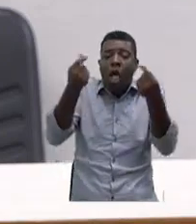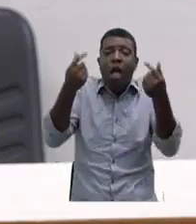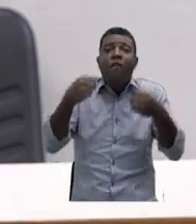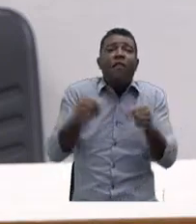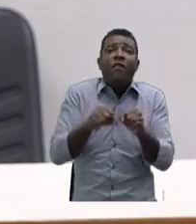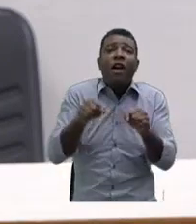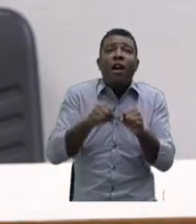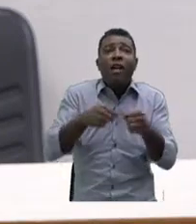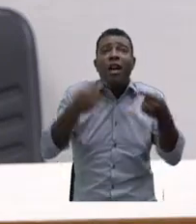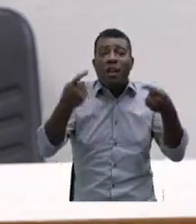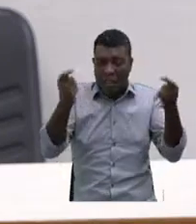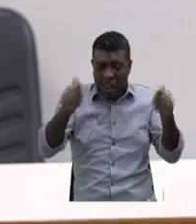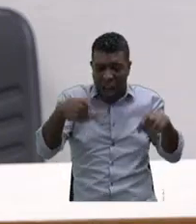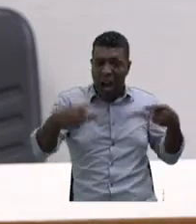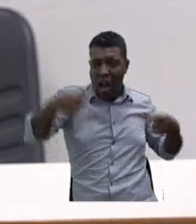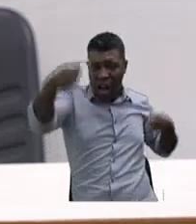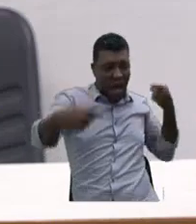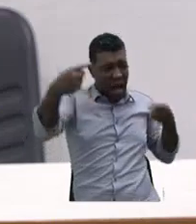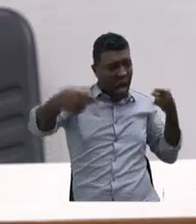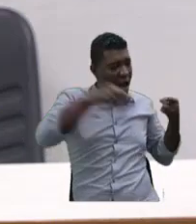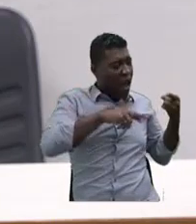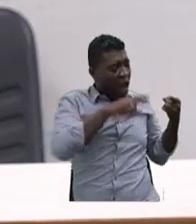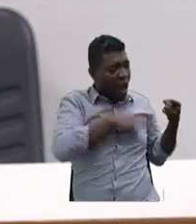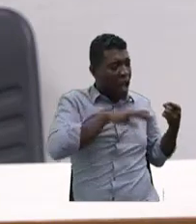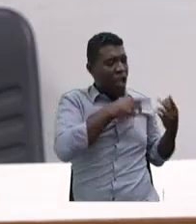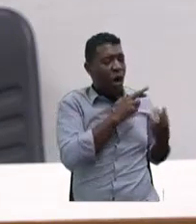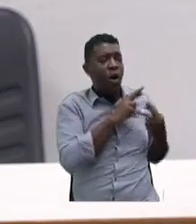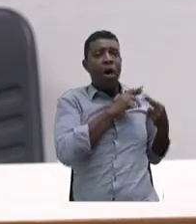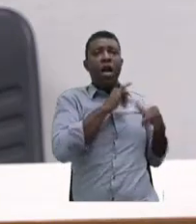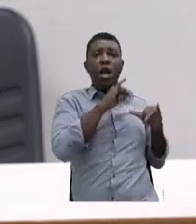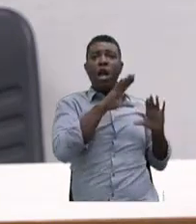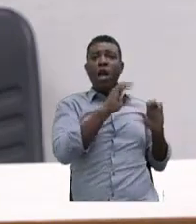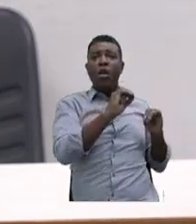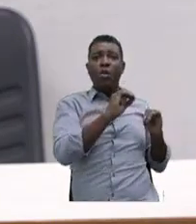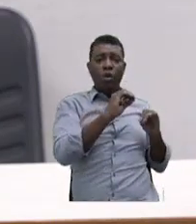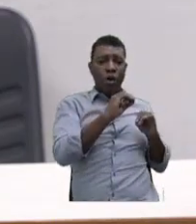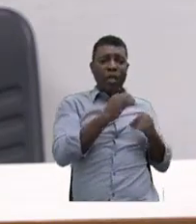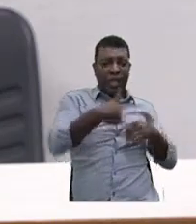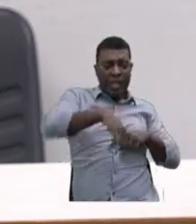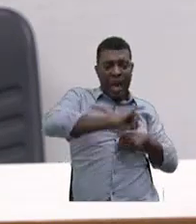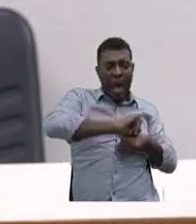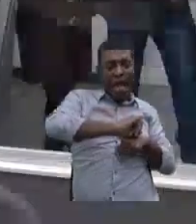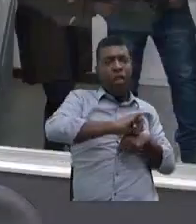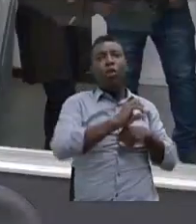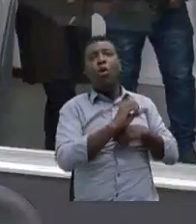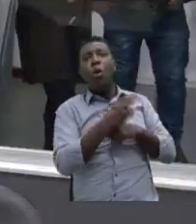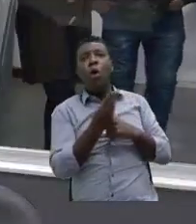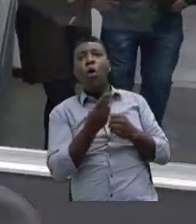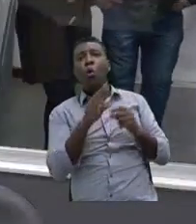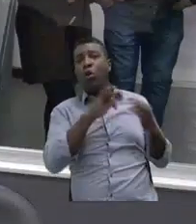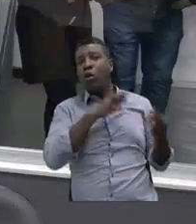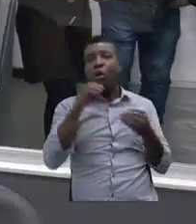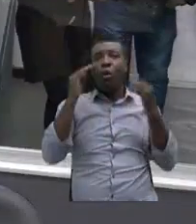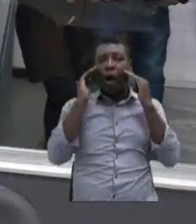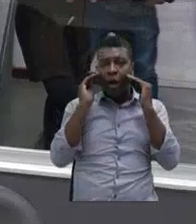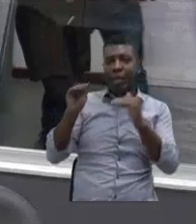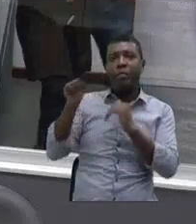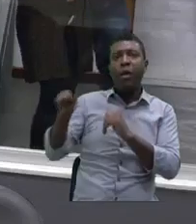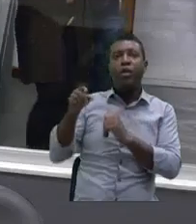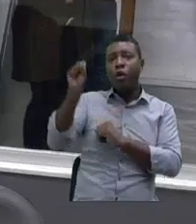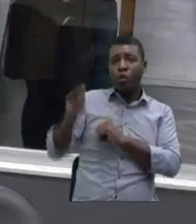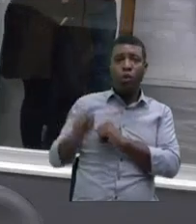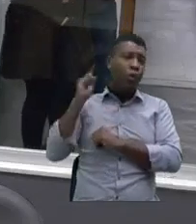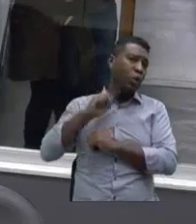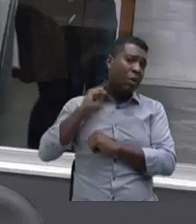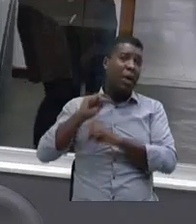que competir em pé de igualdade com regiões ricas como o centro ou, com todo respeito, ao sul de Minas,